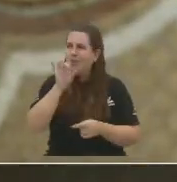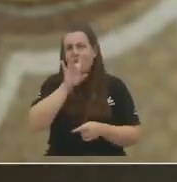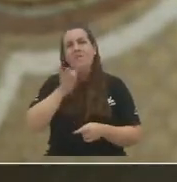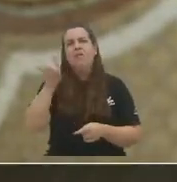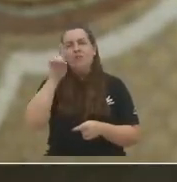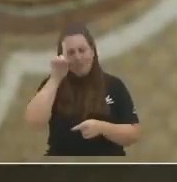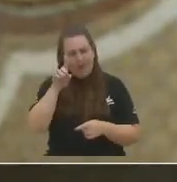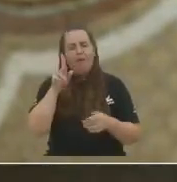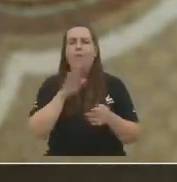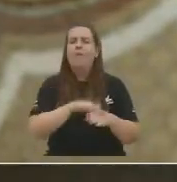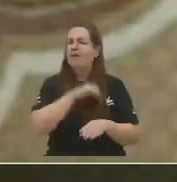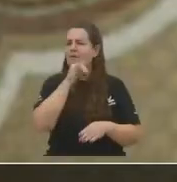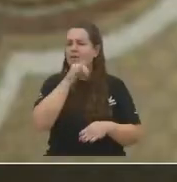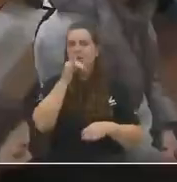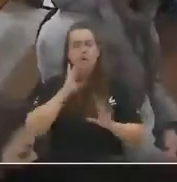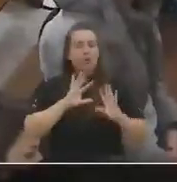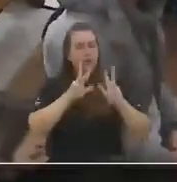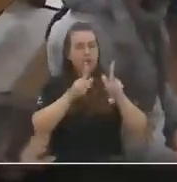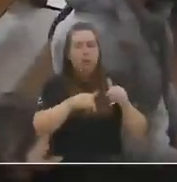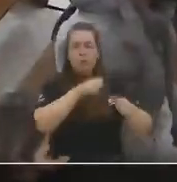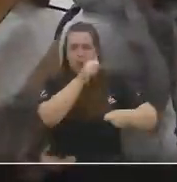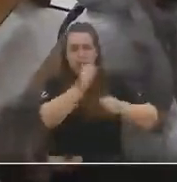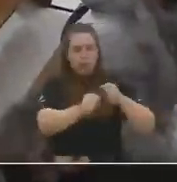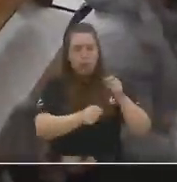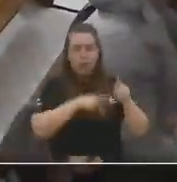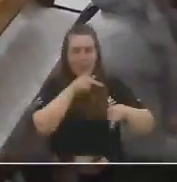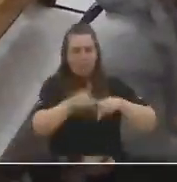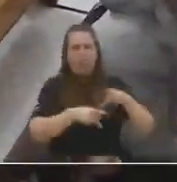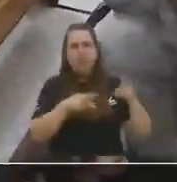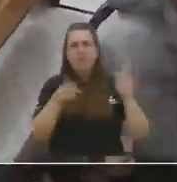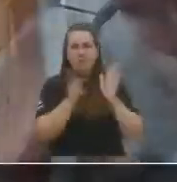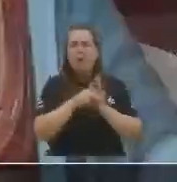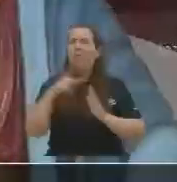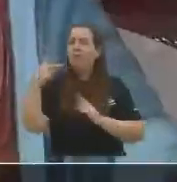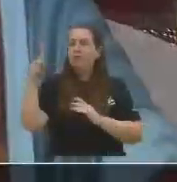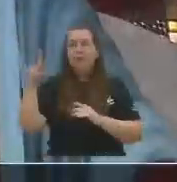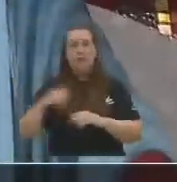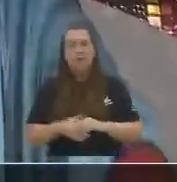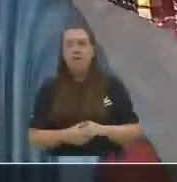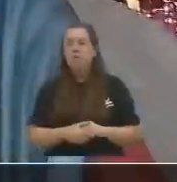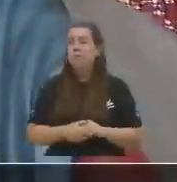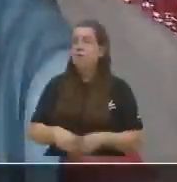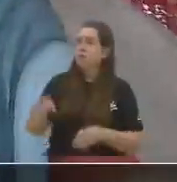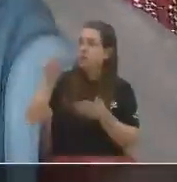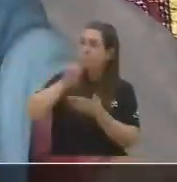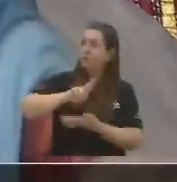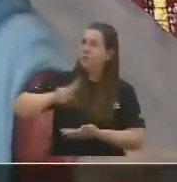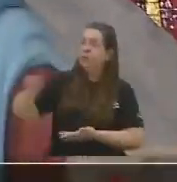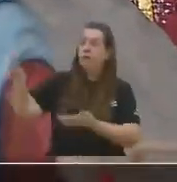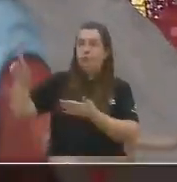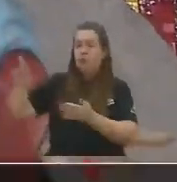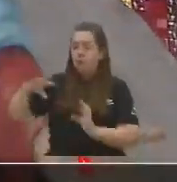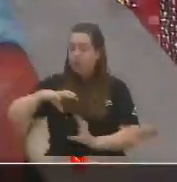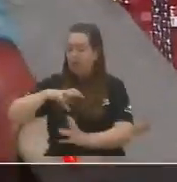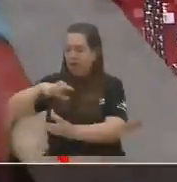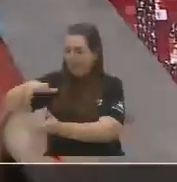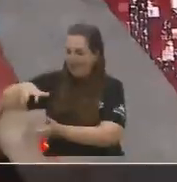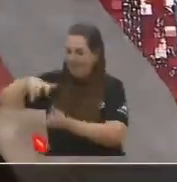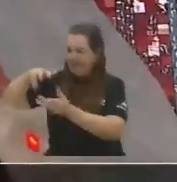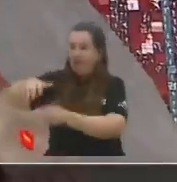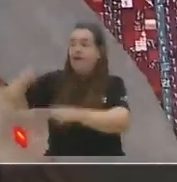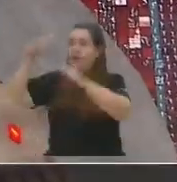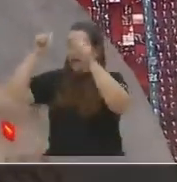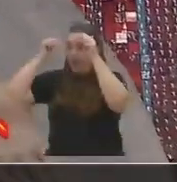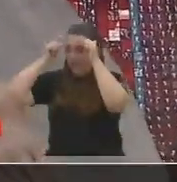poderosos desta terra lhe pertencem. O Senhor é o grande Rei de toda